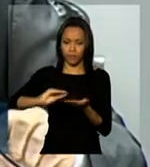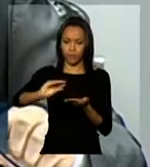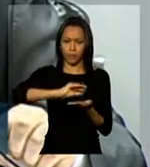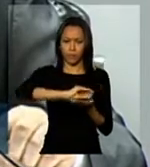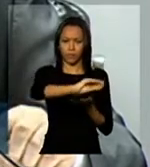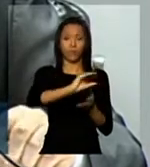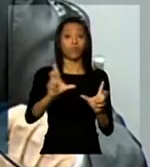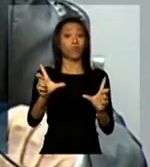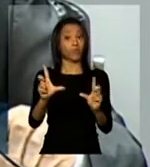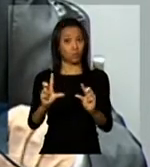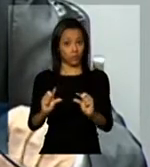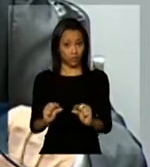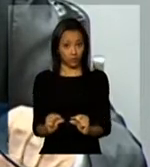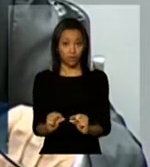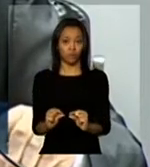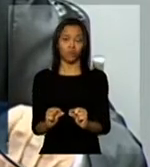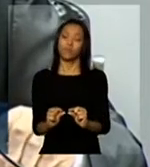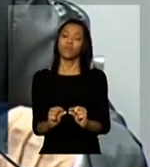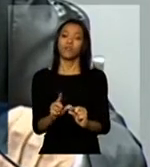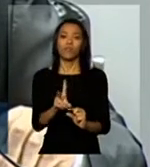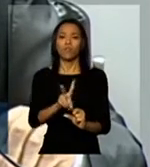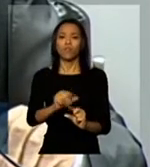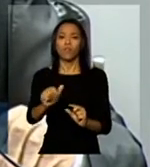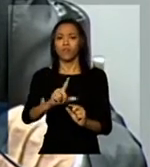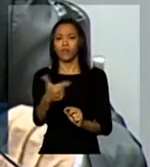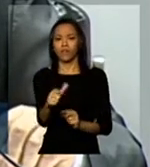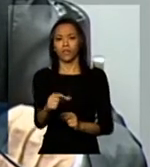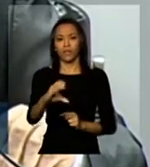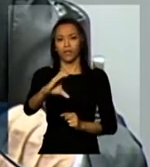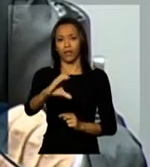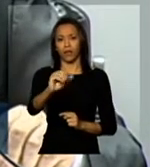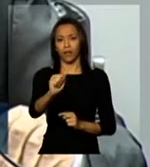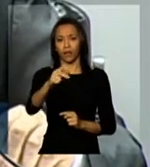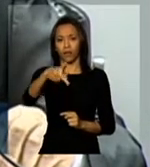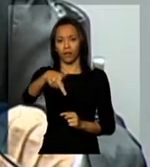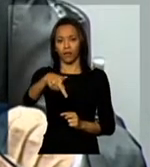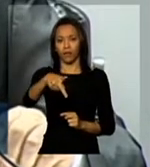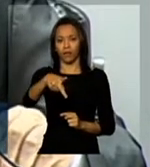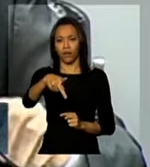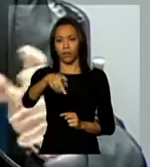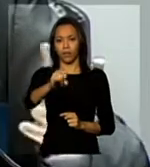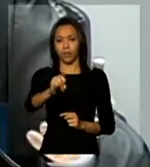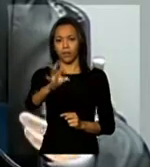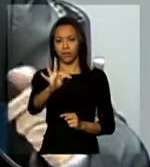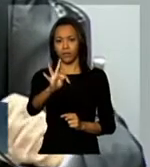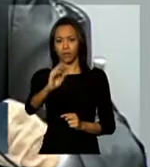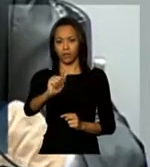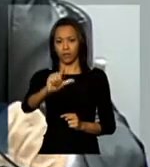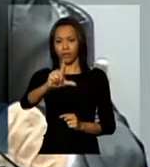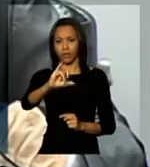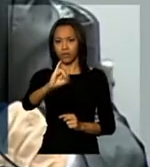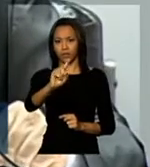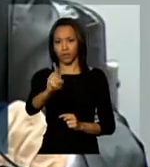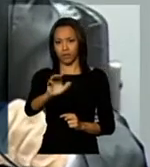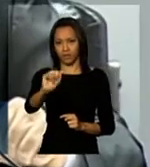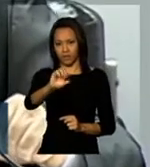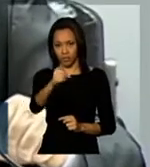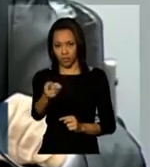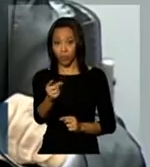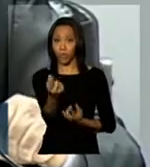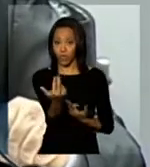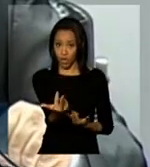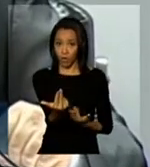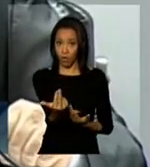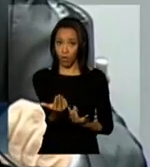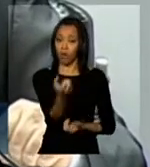Não deverá haver nenhuma capitalização dos bancos este ano, ou como houve no ano passado, né?